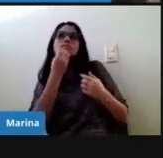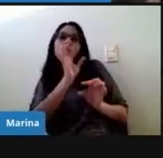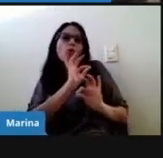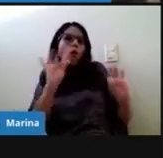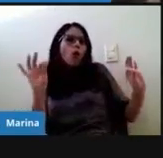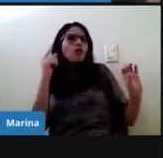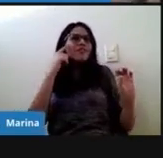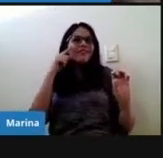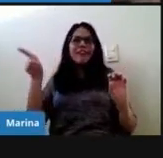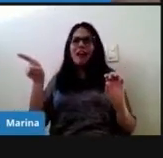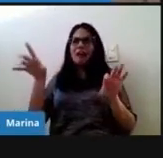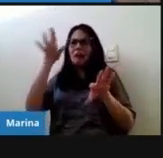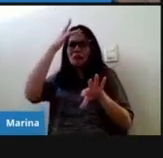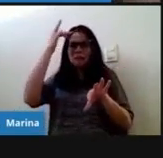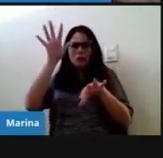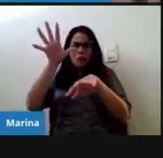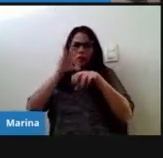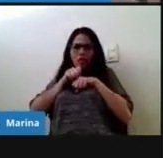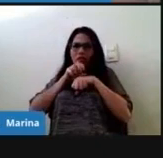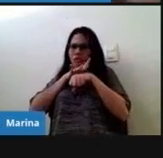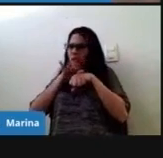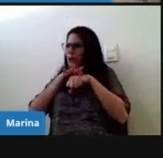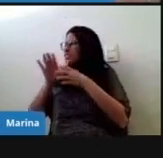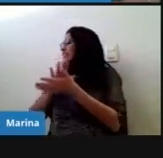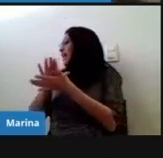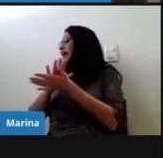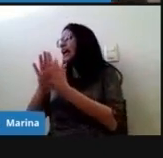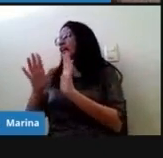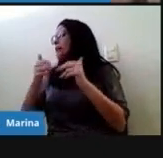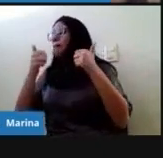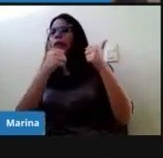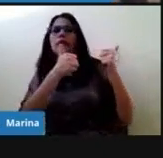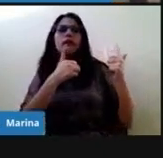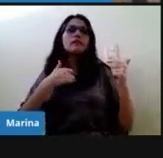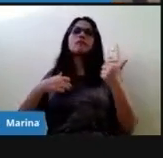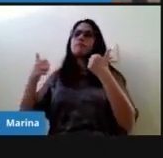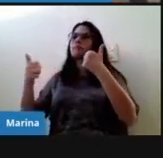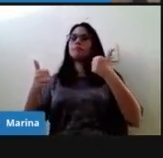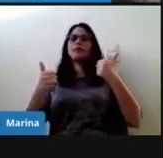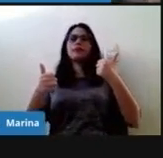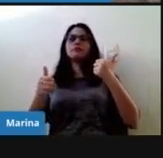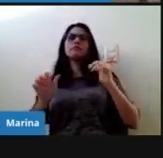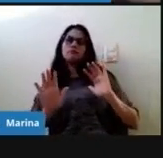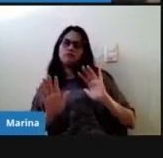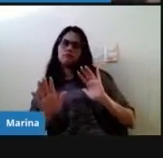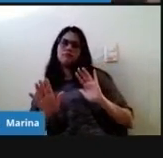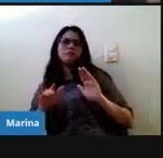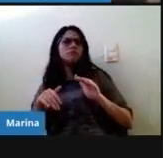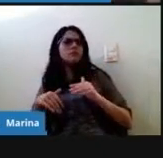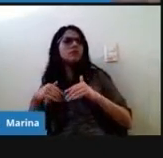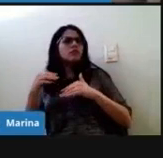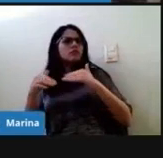processo, até que nós, por meio de alguns estudos também, nós mostramos que aparentemente essa